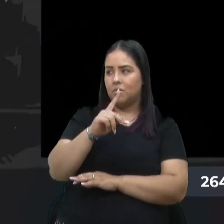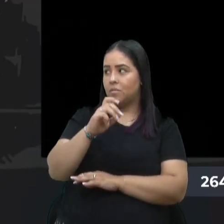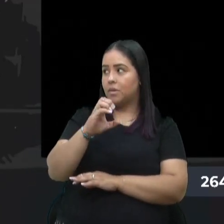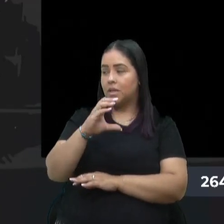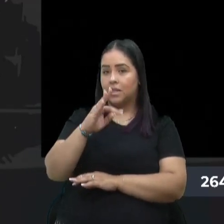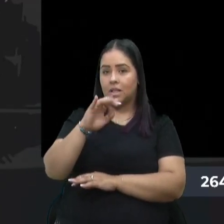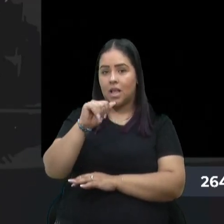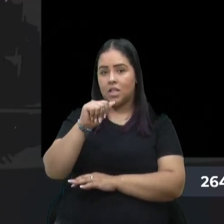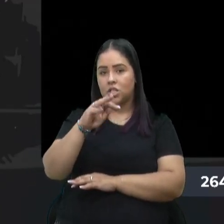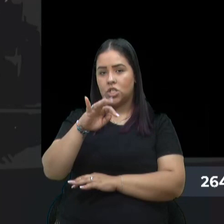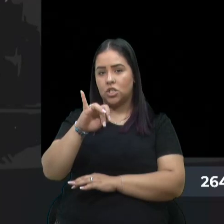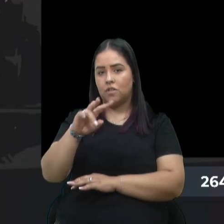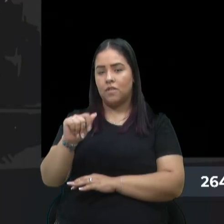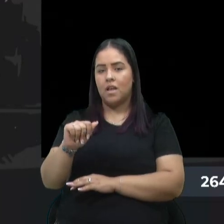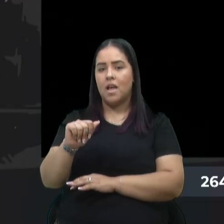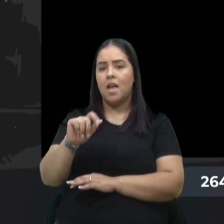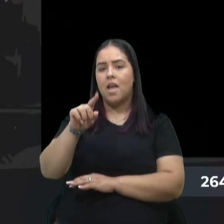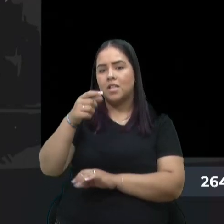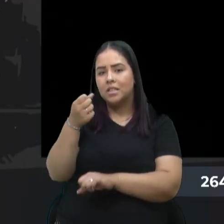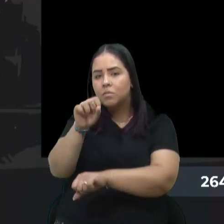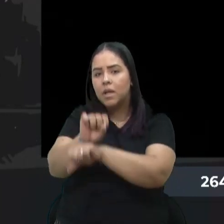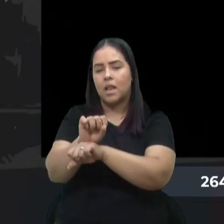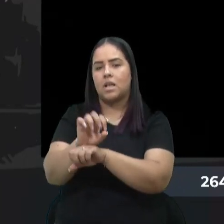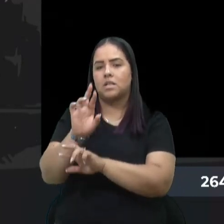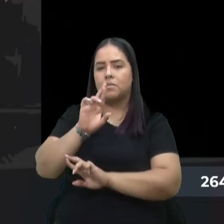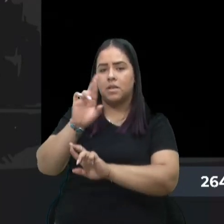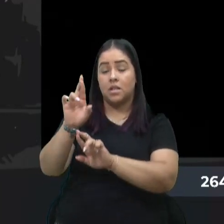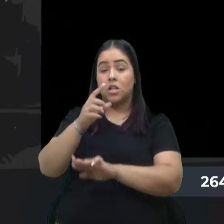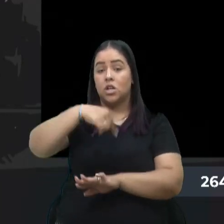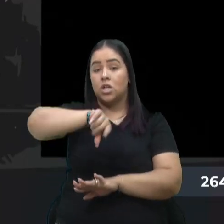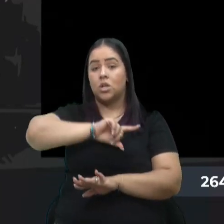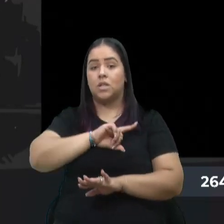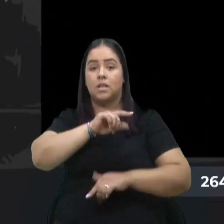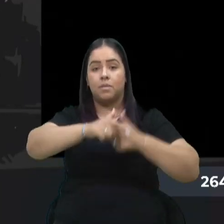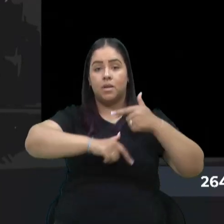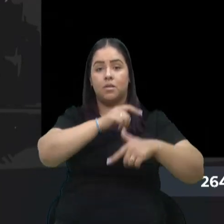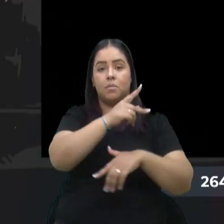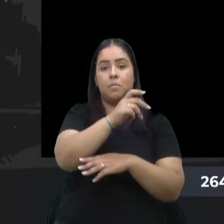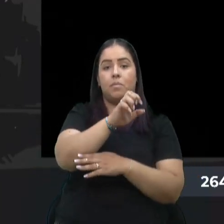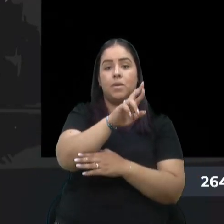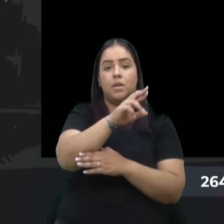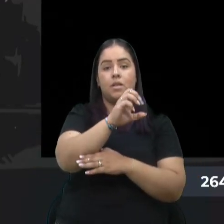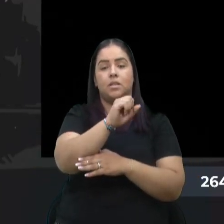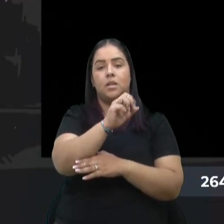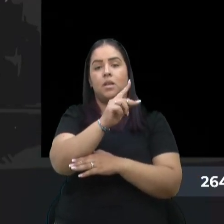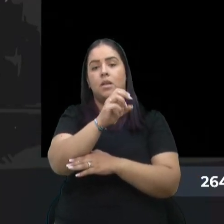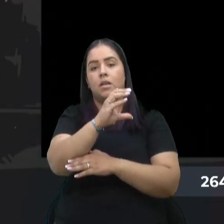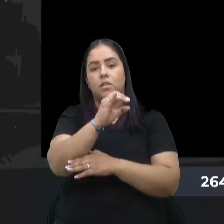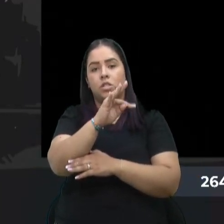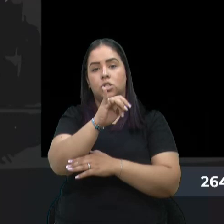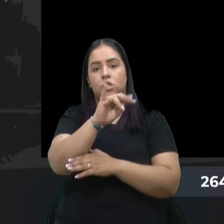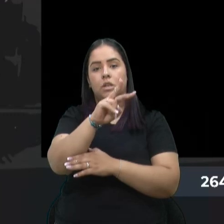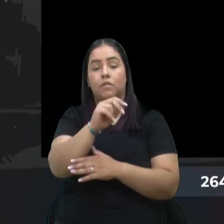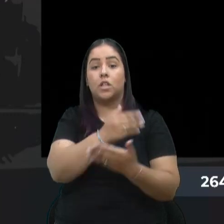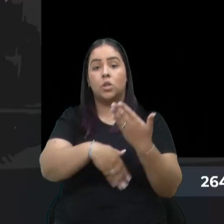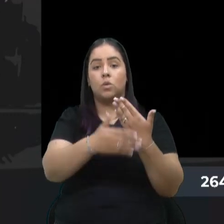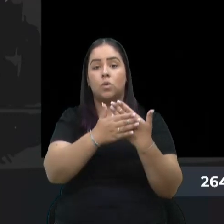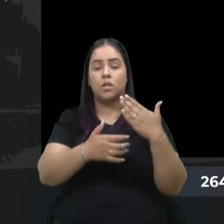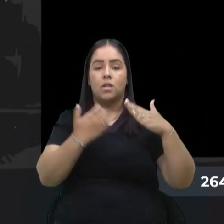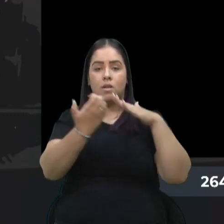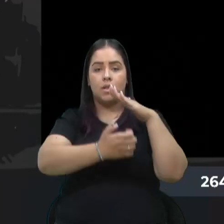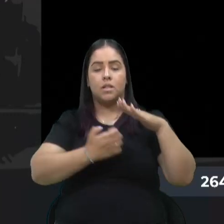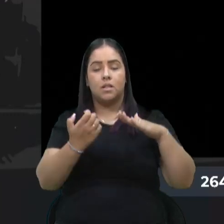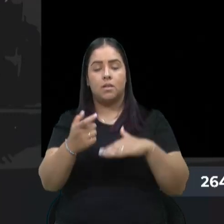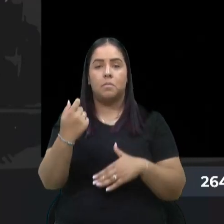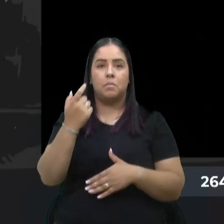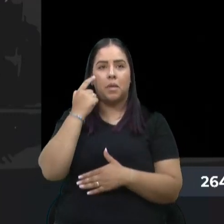esperança, esperar. A economia trabalha com perspectiva. Todo empresário pensa em cenários e